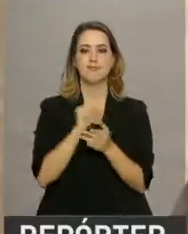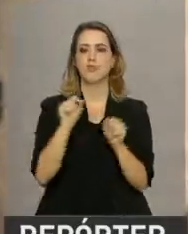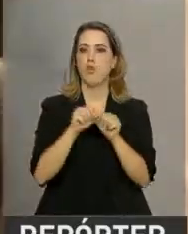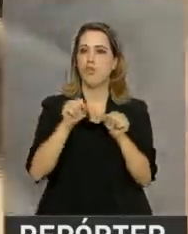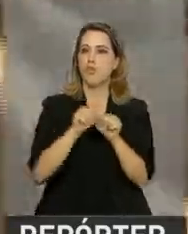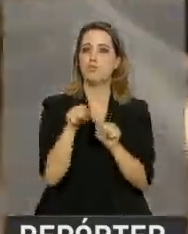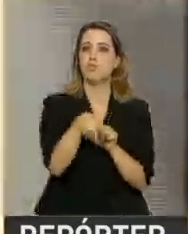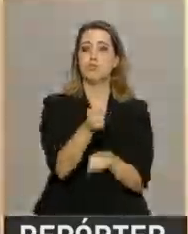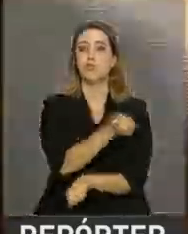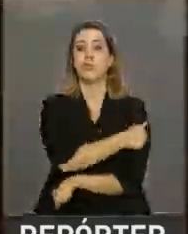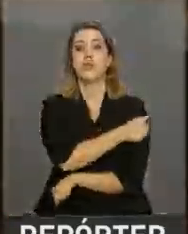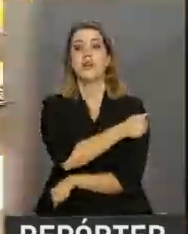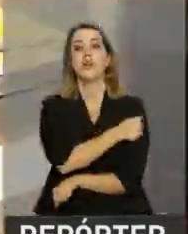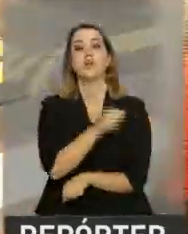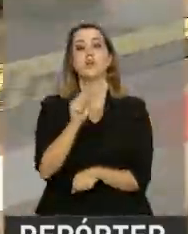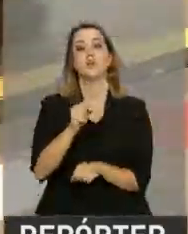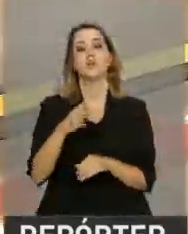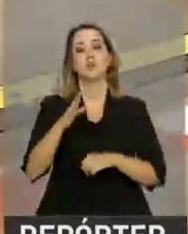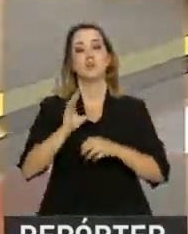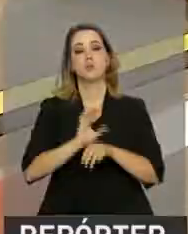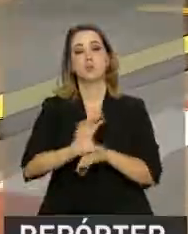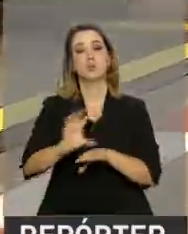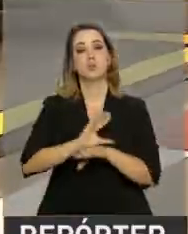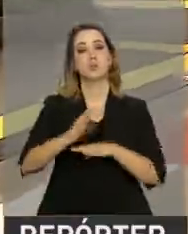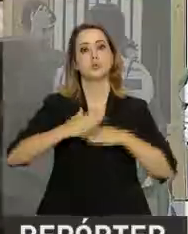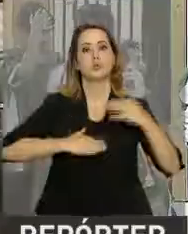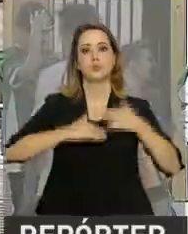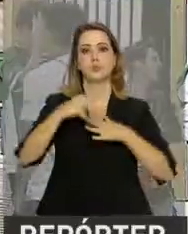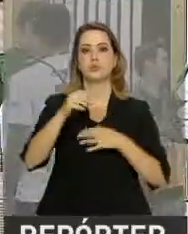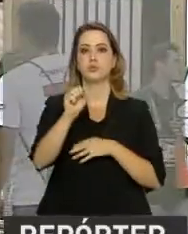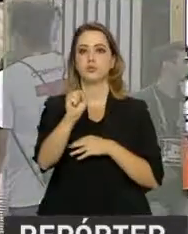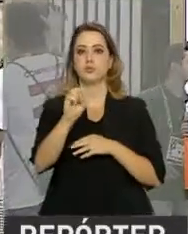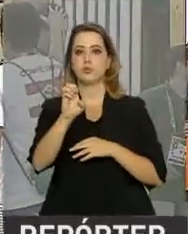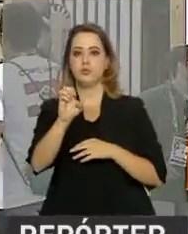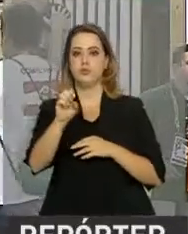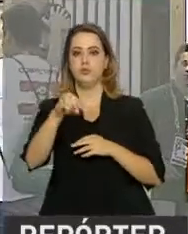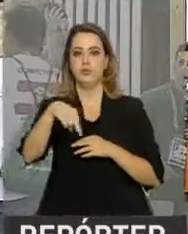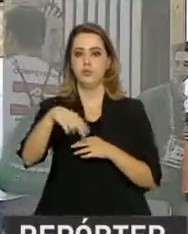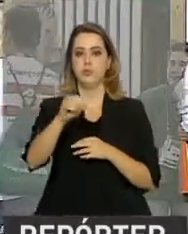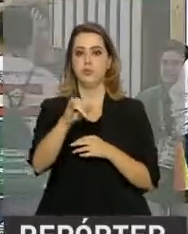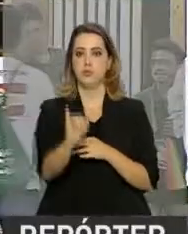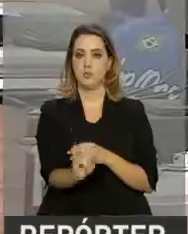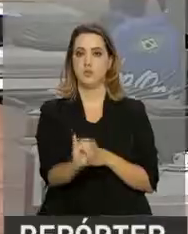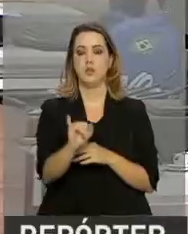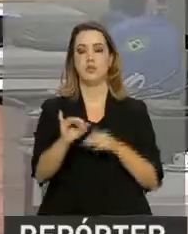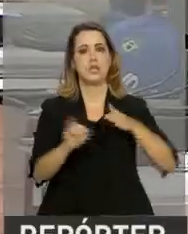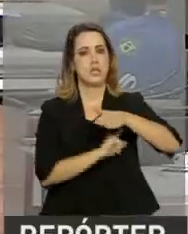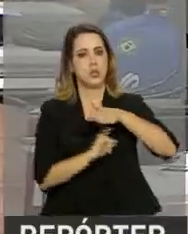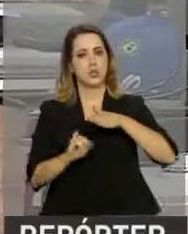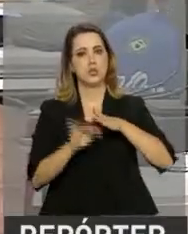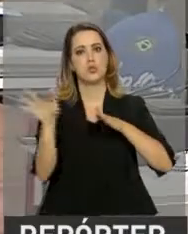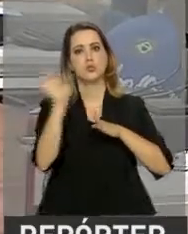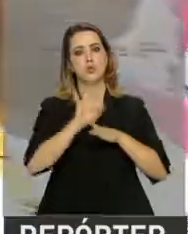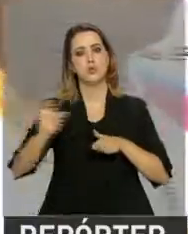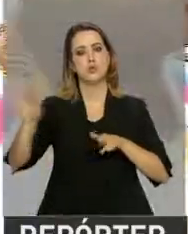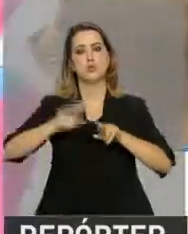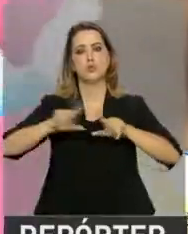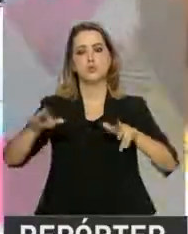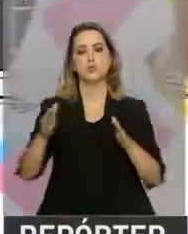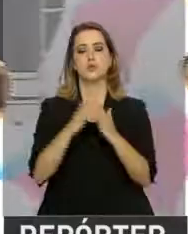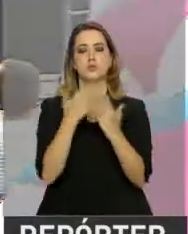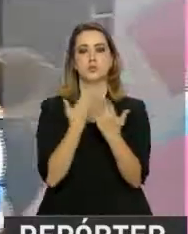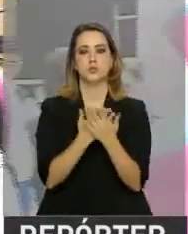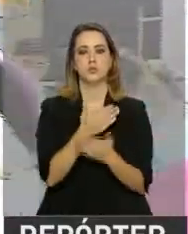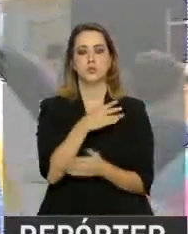estudantes de cursos técnicos e profissionais do senai sesi e institutos federais e escolas públicas este